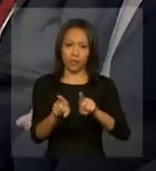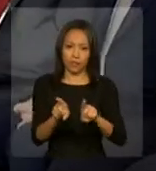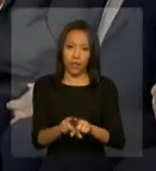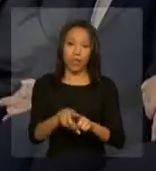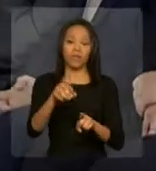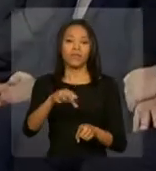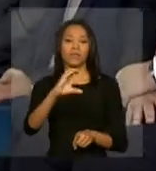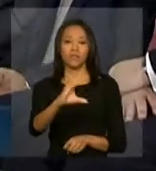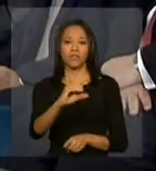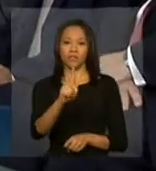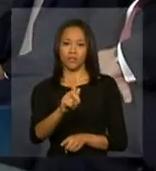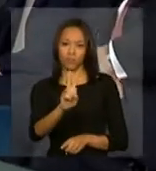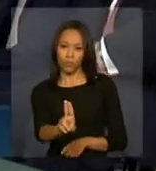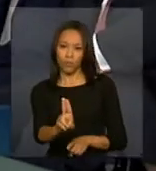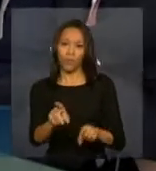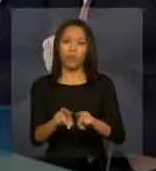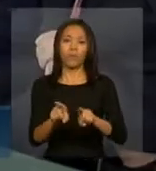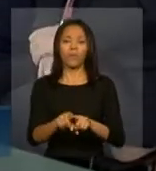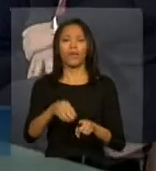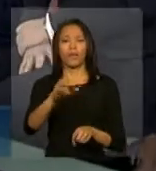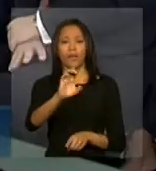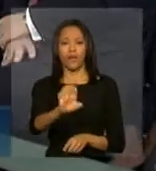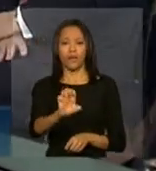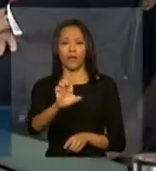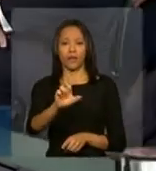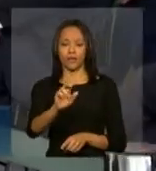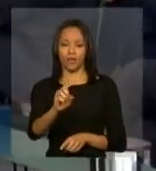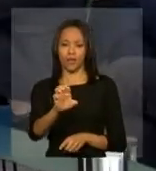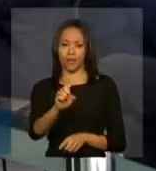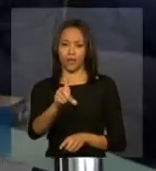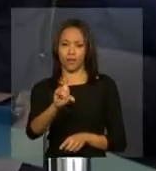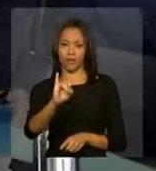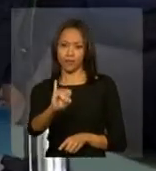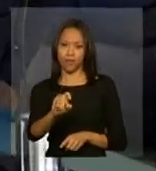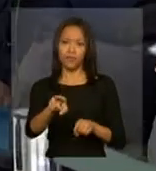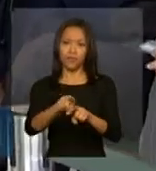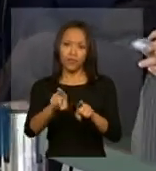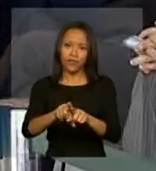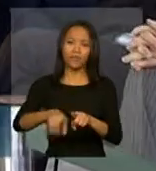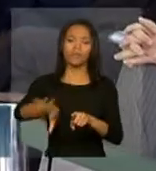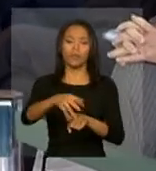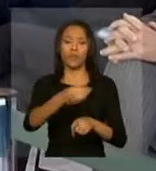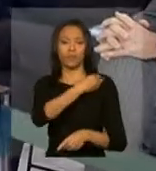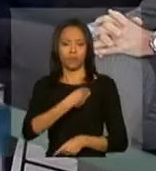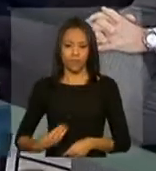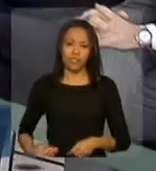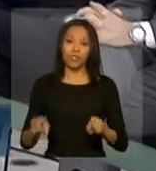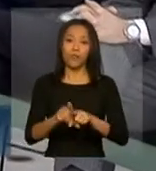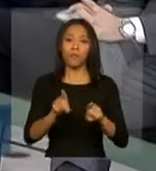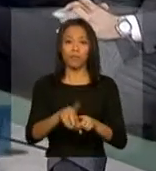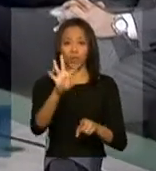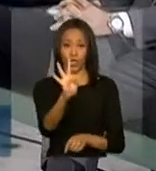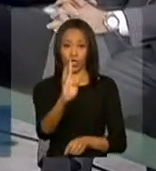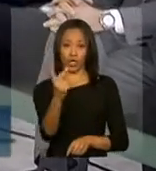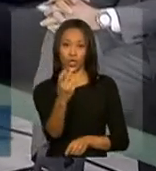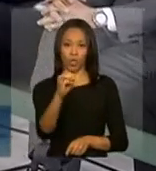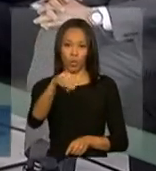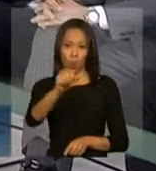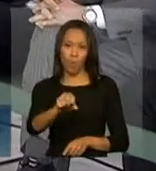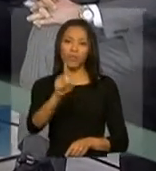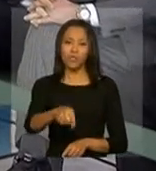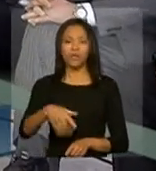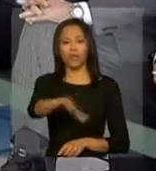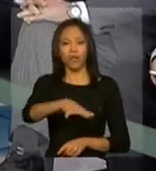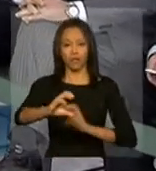da CGU, Idelice Salvatti, ministro de Estado-chefe da Secretaria de Relações Institucionais, Thomas Trauma, ministro de Estado-chefe